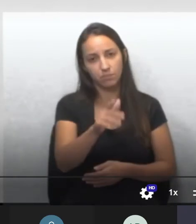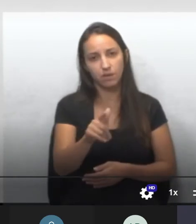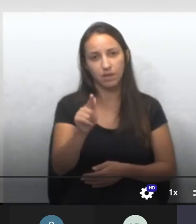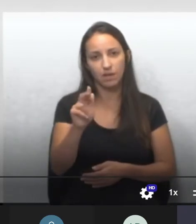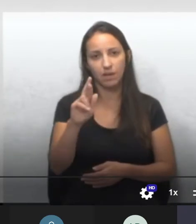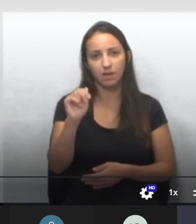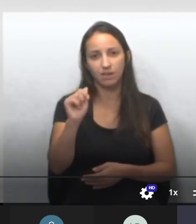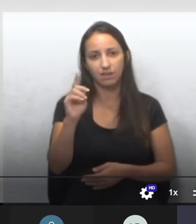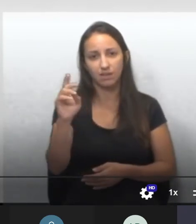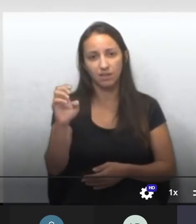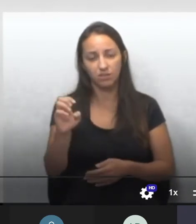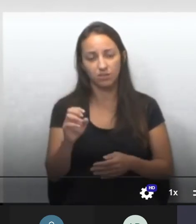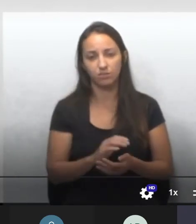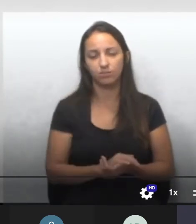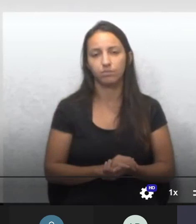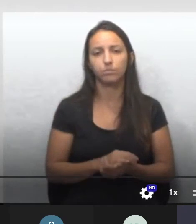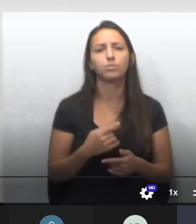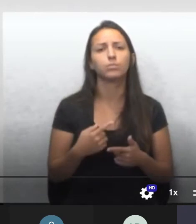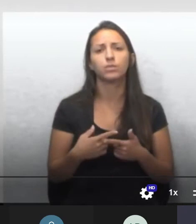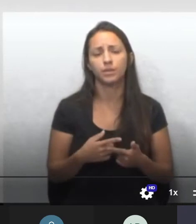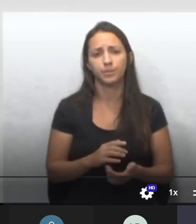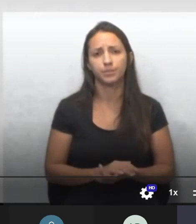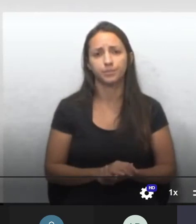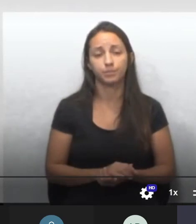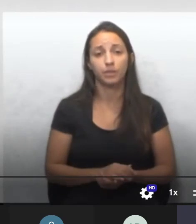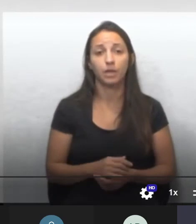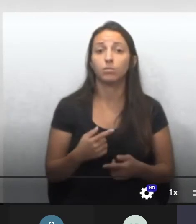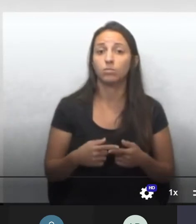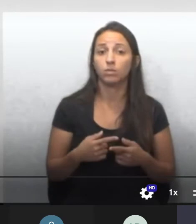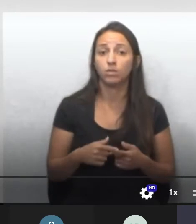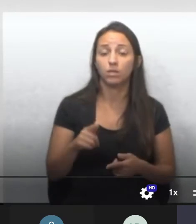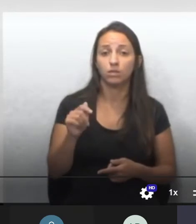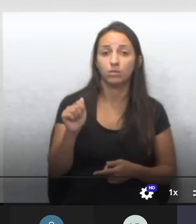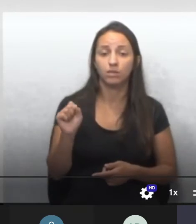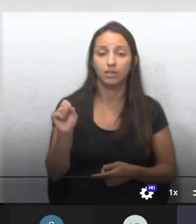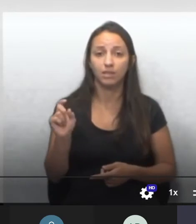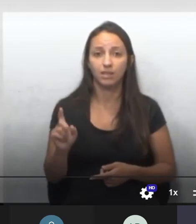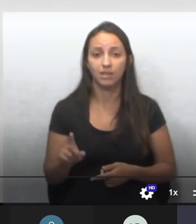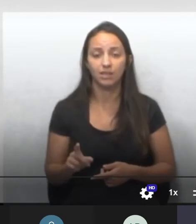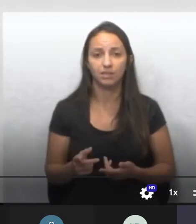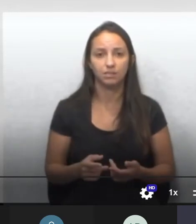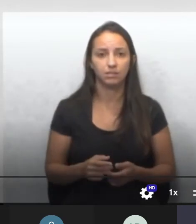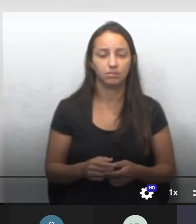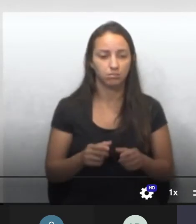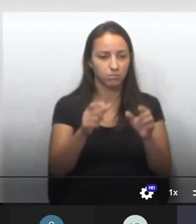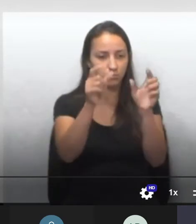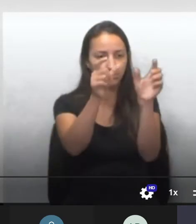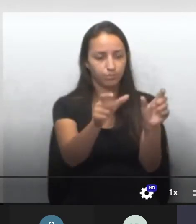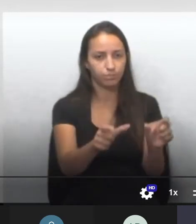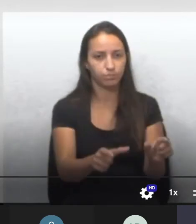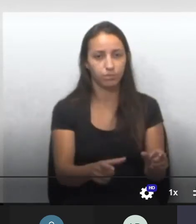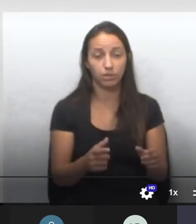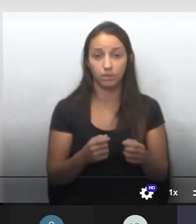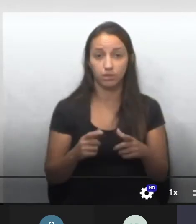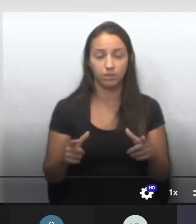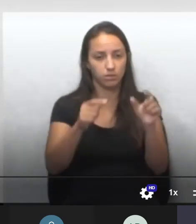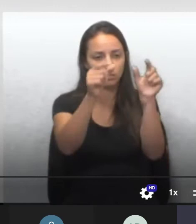tá? Por que isso? Porque o gás, quando ele vaza, normalmente são cilindros grandes que tem